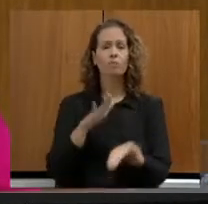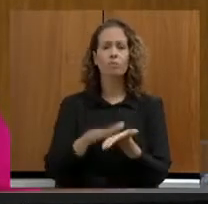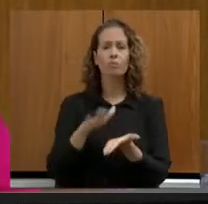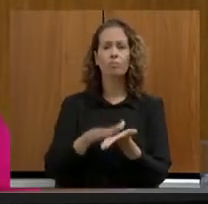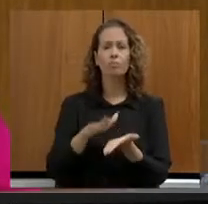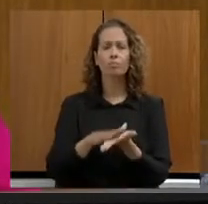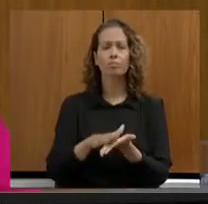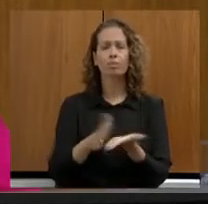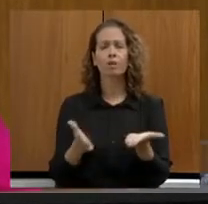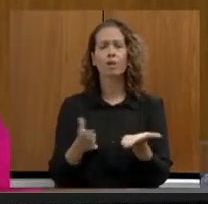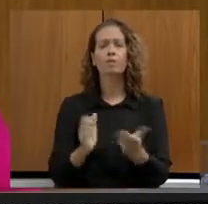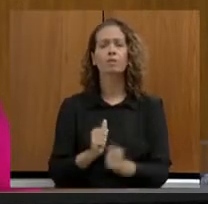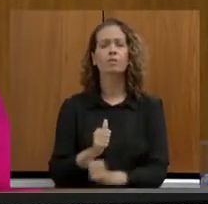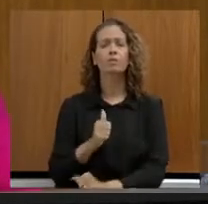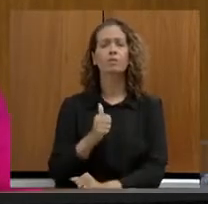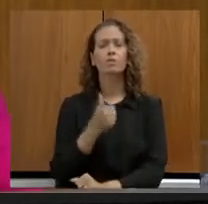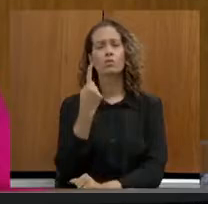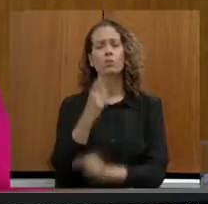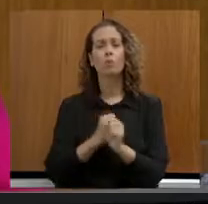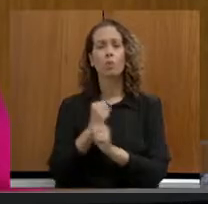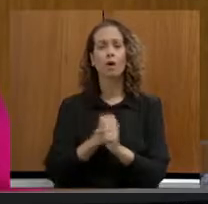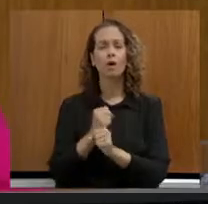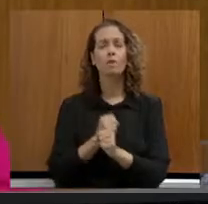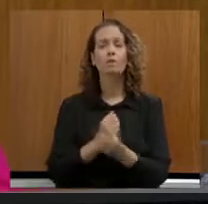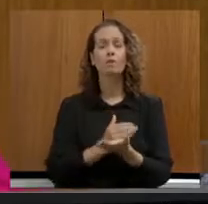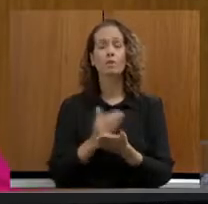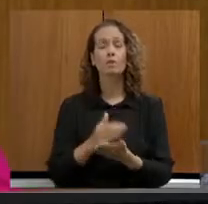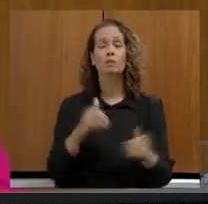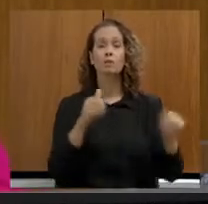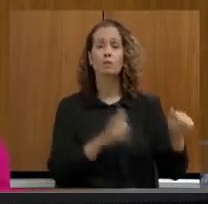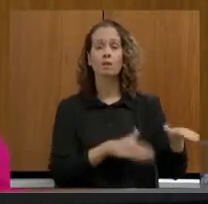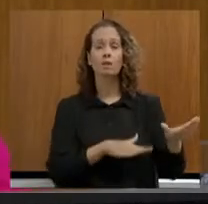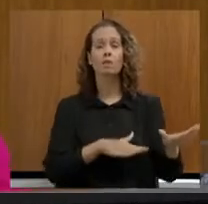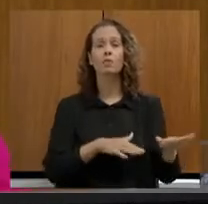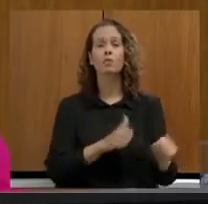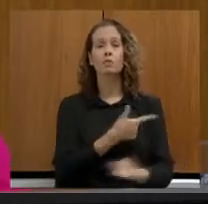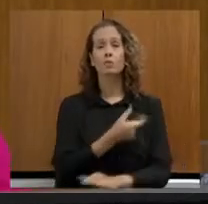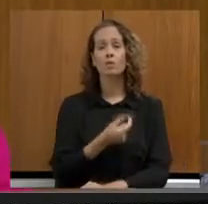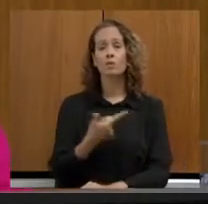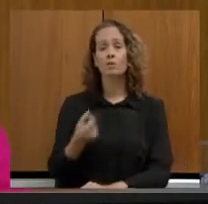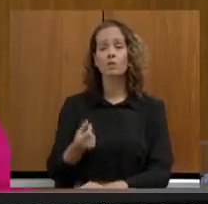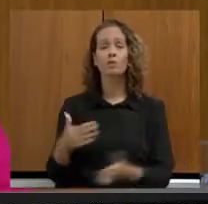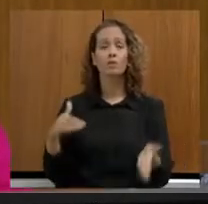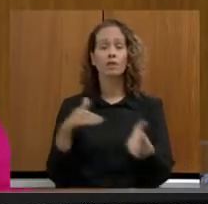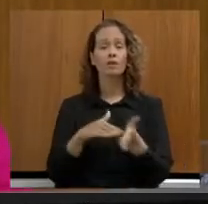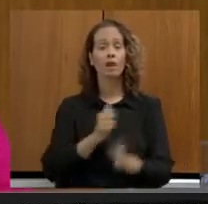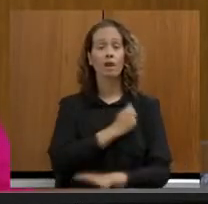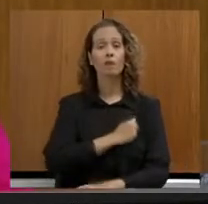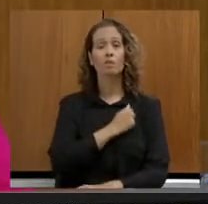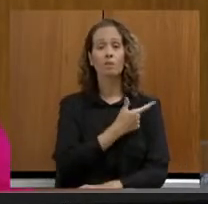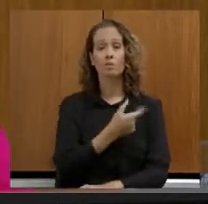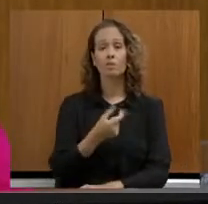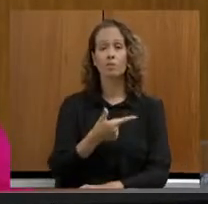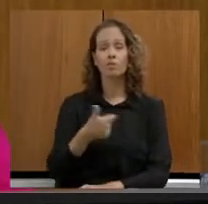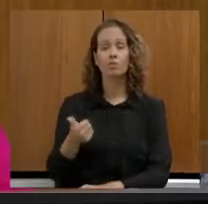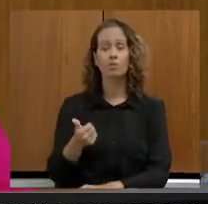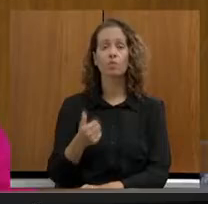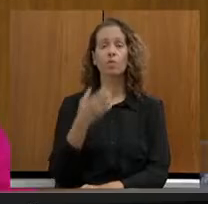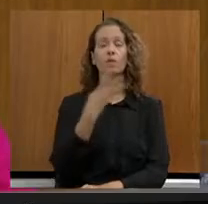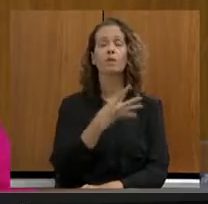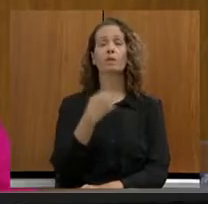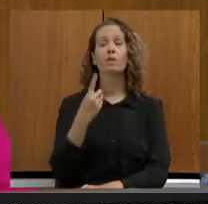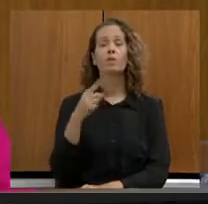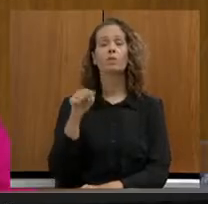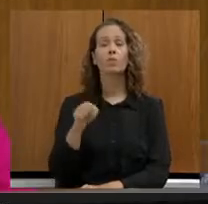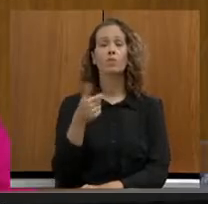apurado nos últimos 12 meses em setembro de 2020 até agosto 2021 ele caiu para 41. Doze por